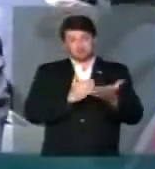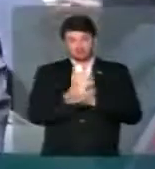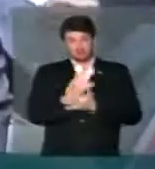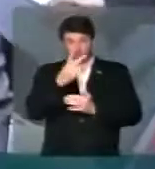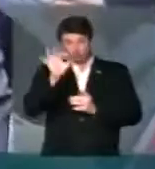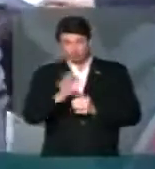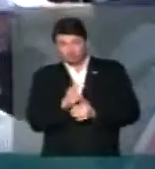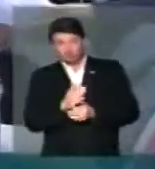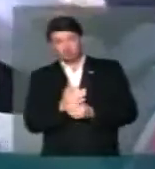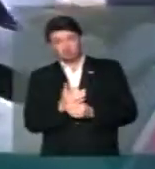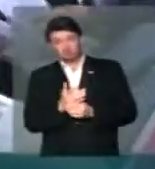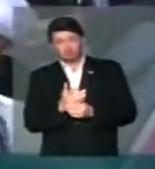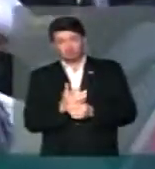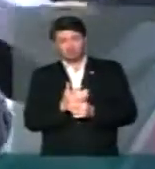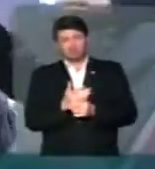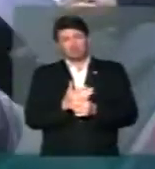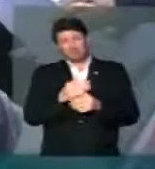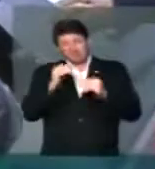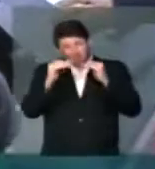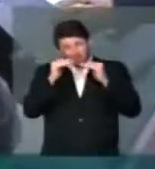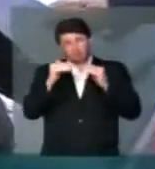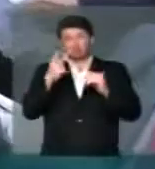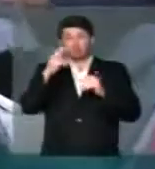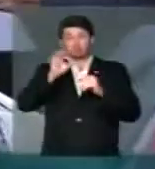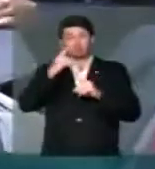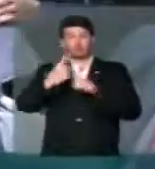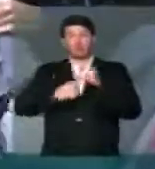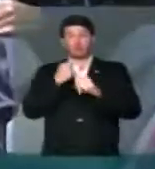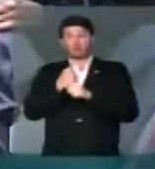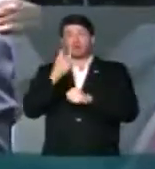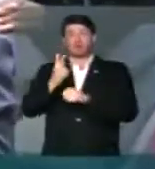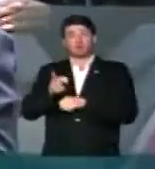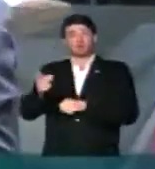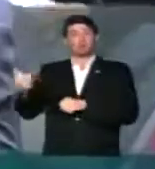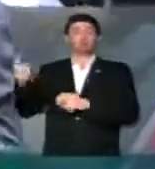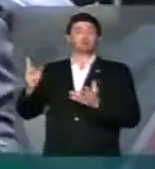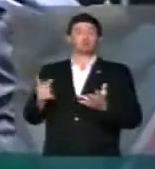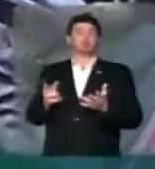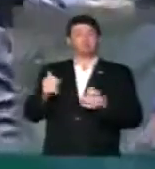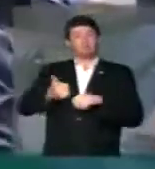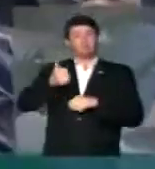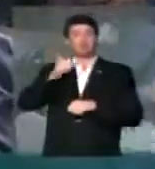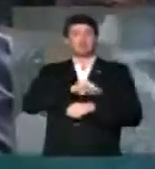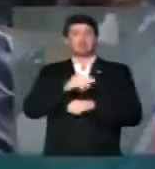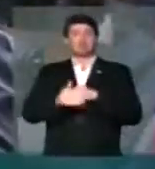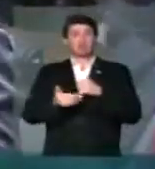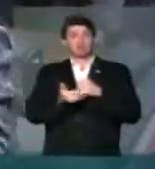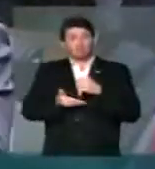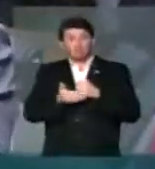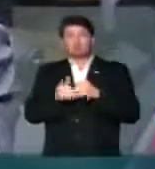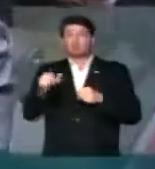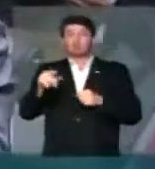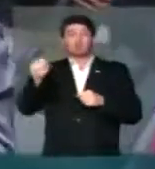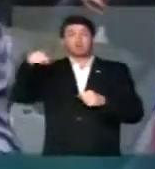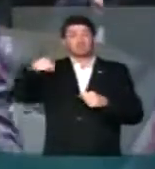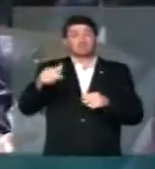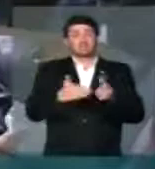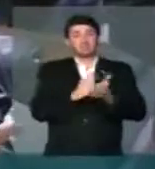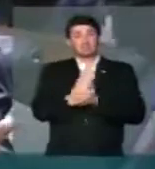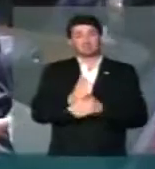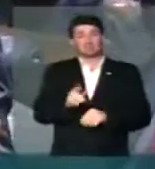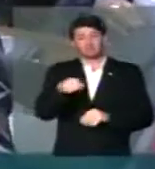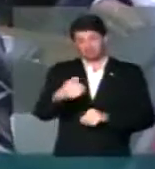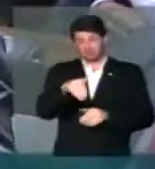aprovarmos 2%, pelo menos é 2% a cada ano para melhorar o salário mínimo. Portanto, é sim para aprovar um aumento.